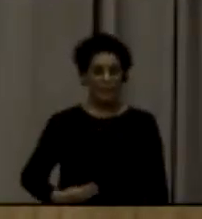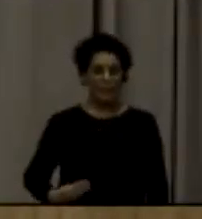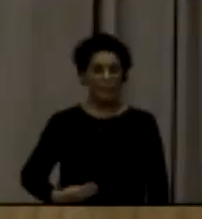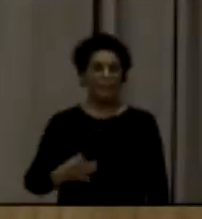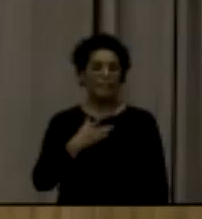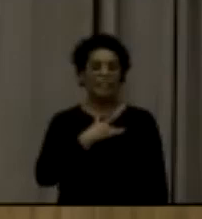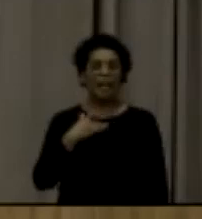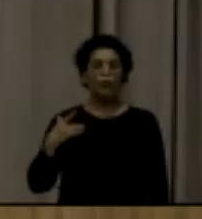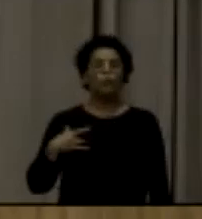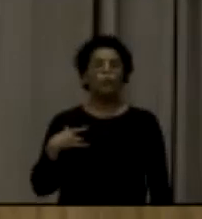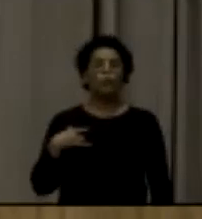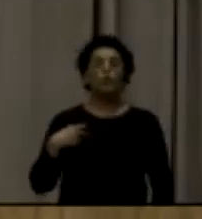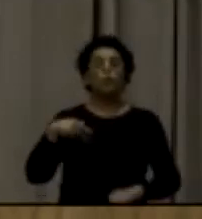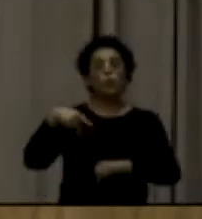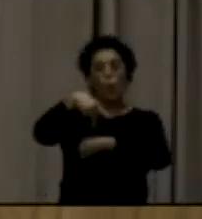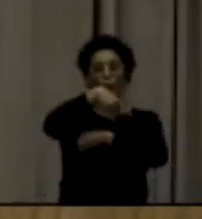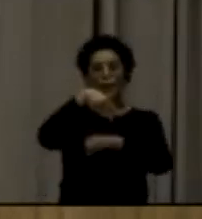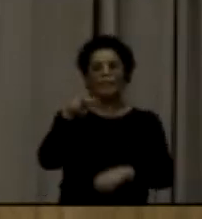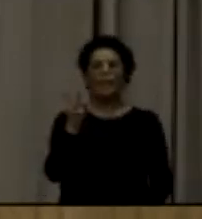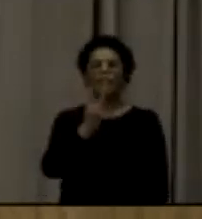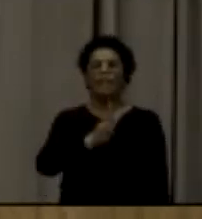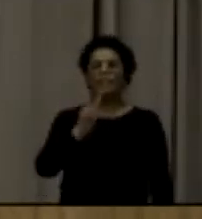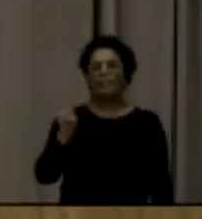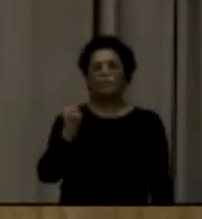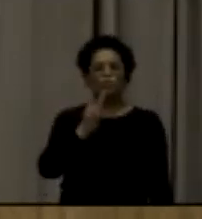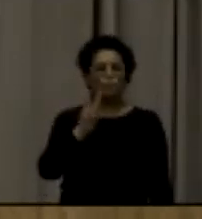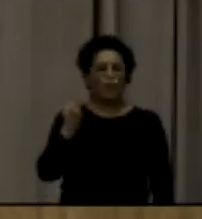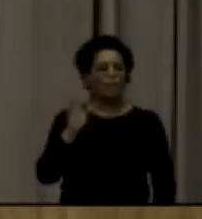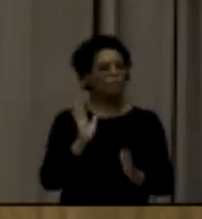da Venezuela. Obrigado.